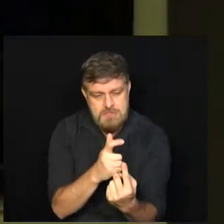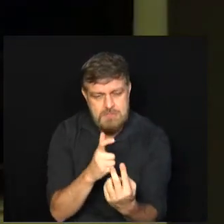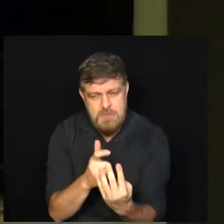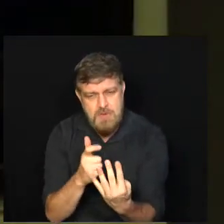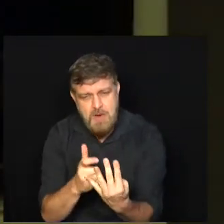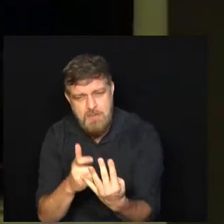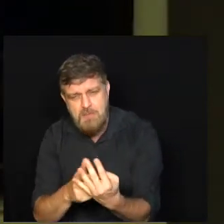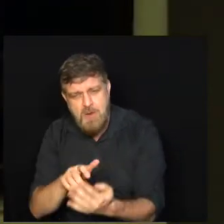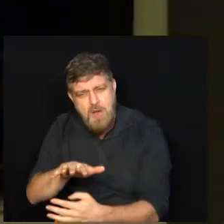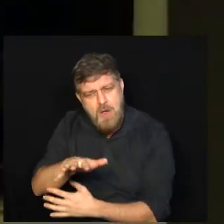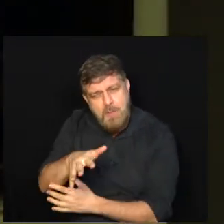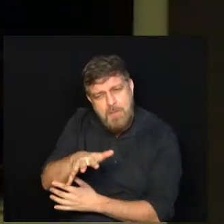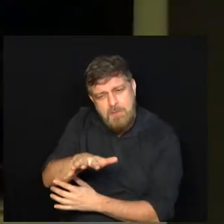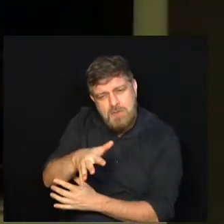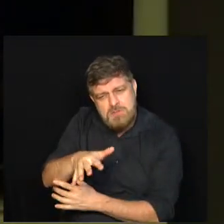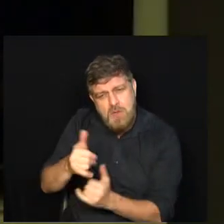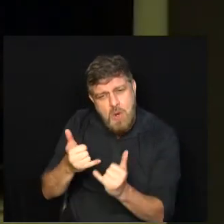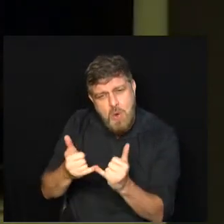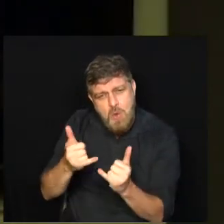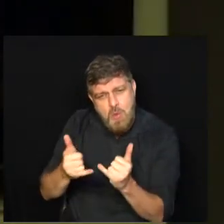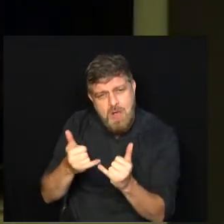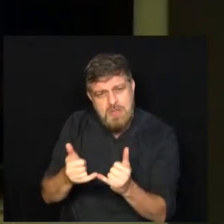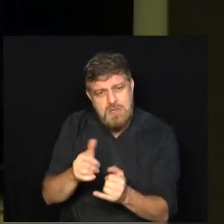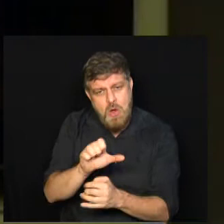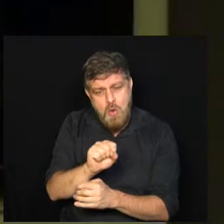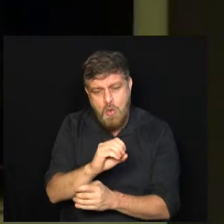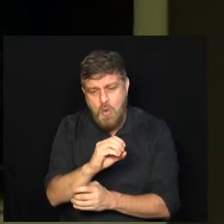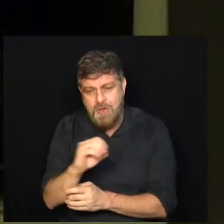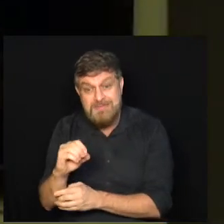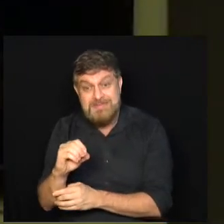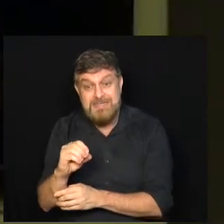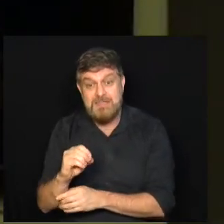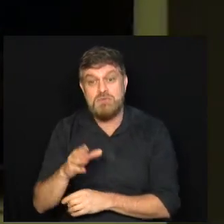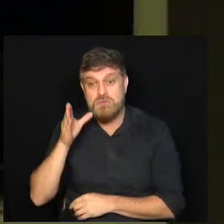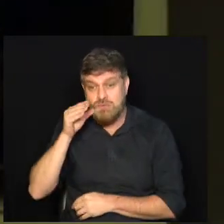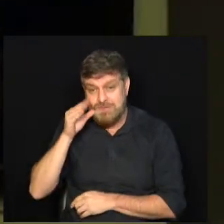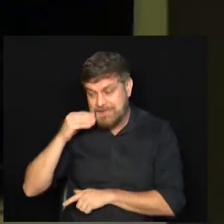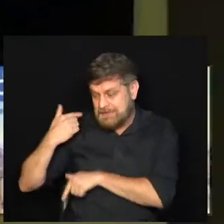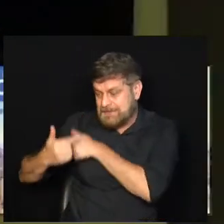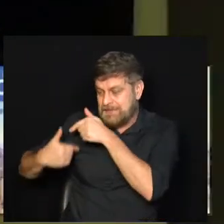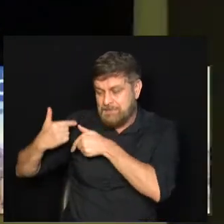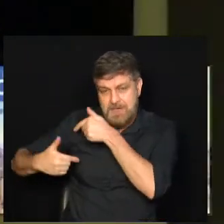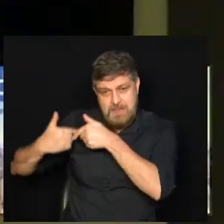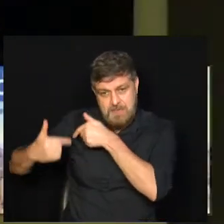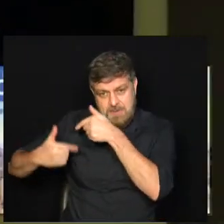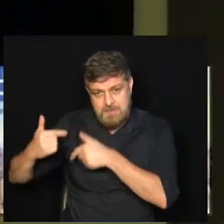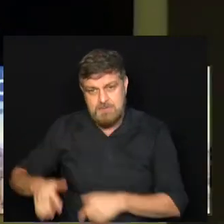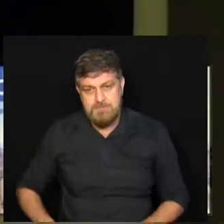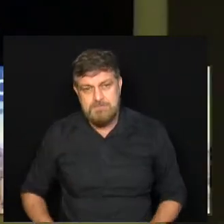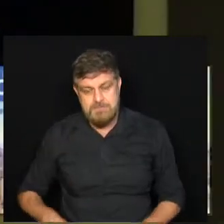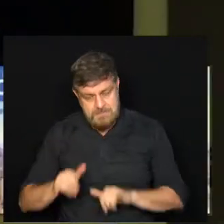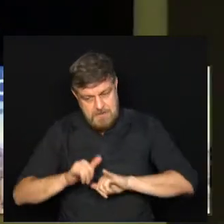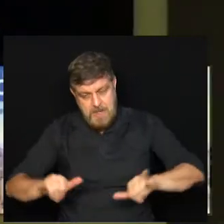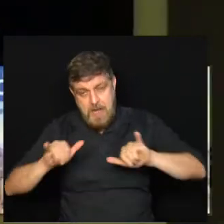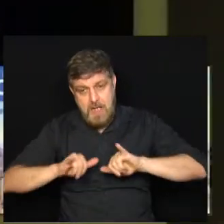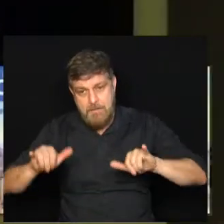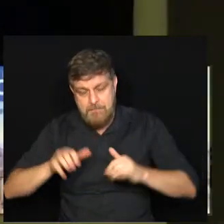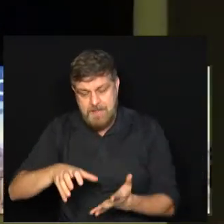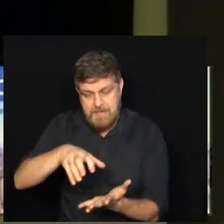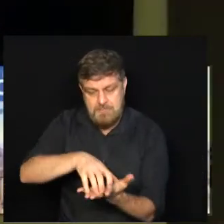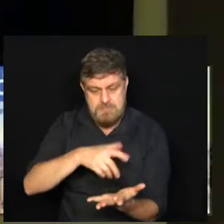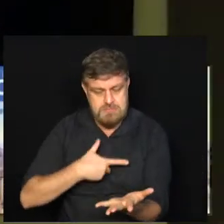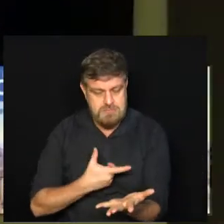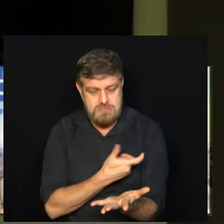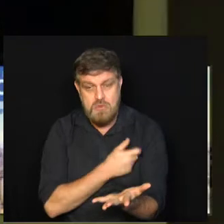com aproximadamente 800, 900 profissionais dentro desta atividade no sábado